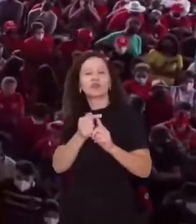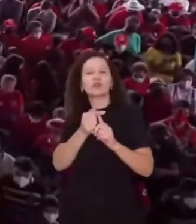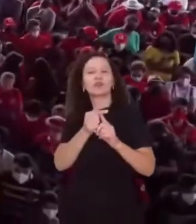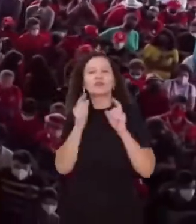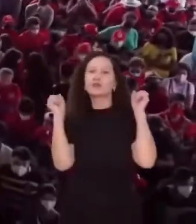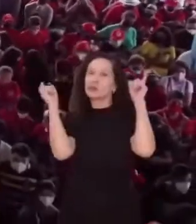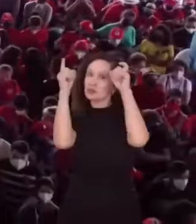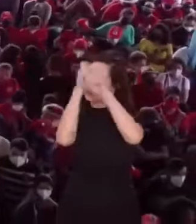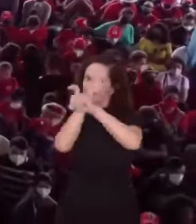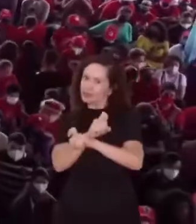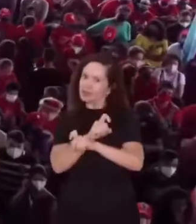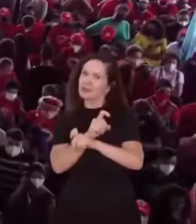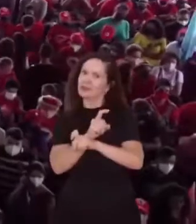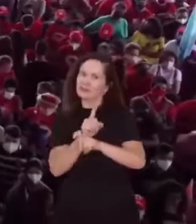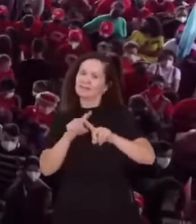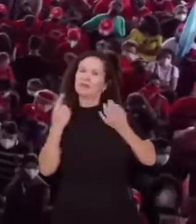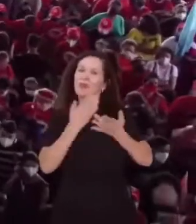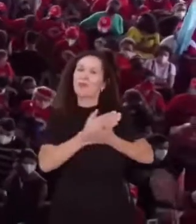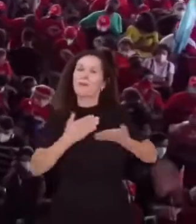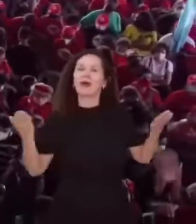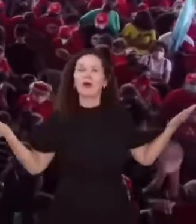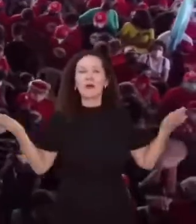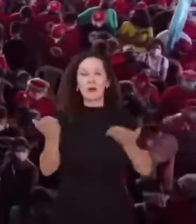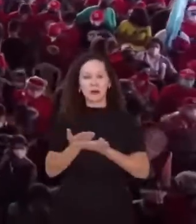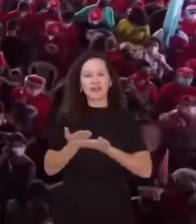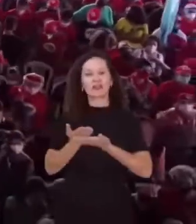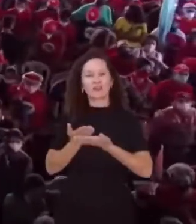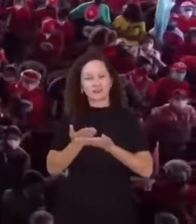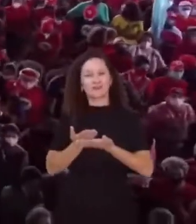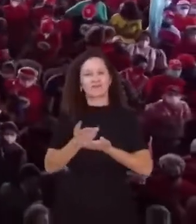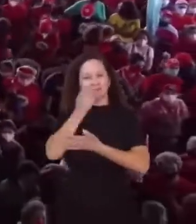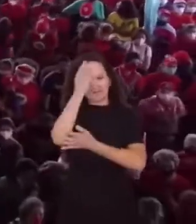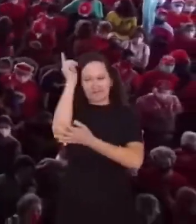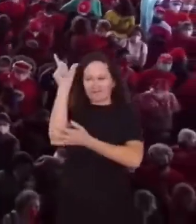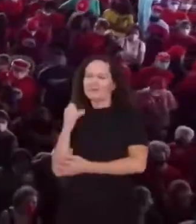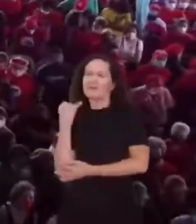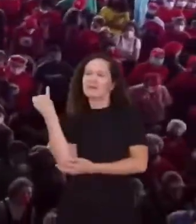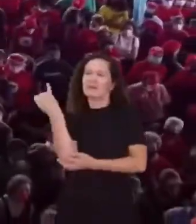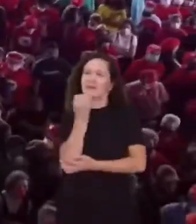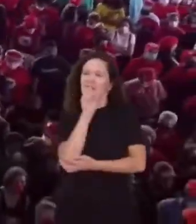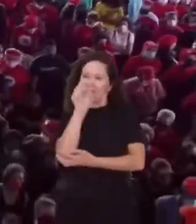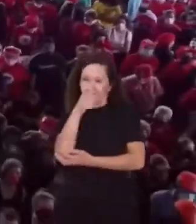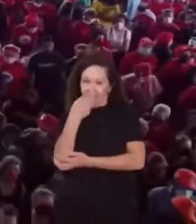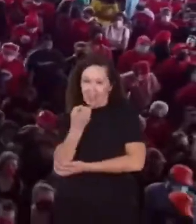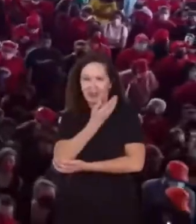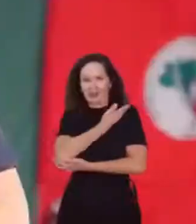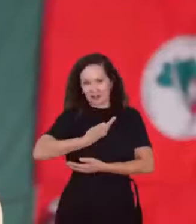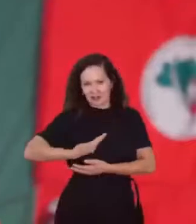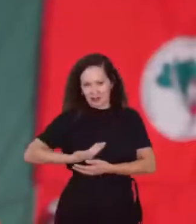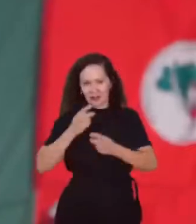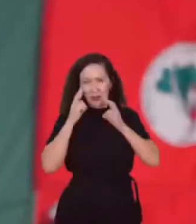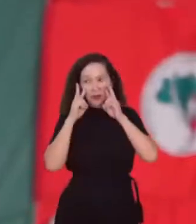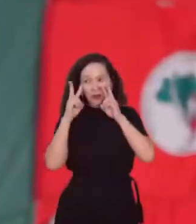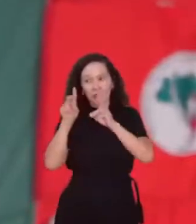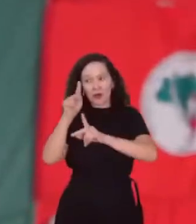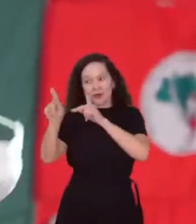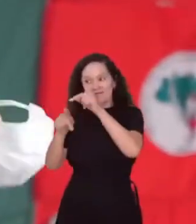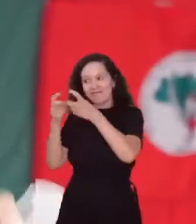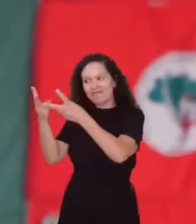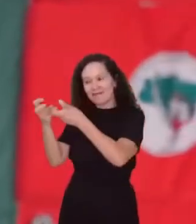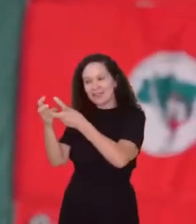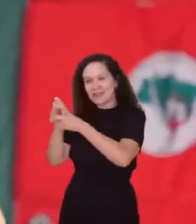começa agora com uma grande pessoa. Um ex-governador que olhou para o povo e para a agricultura familiar.